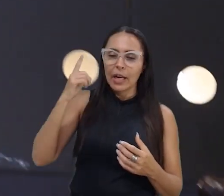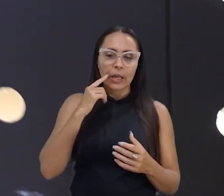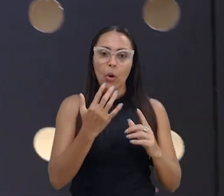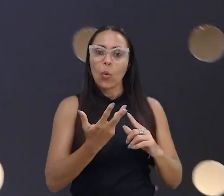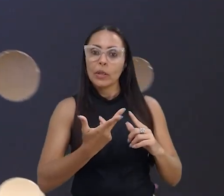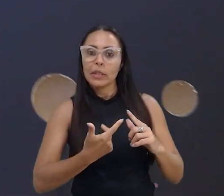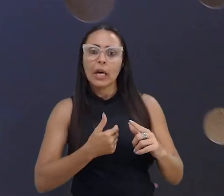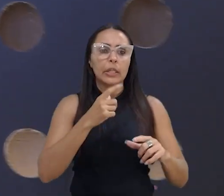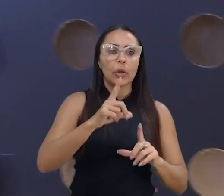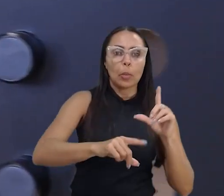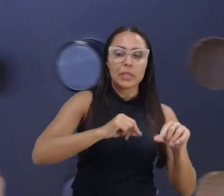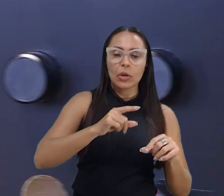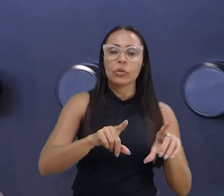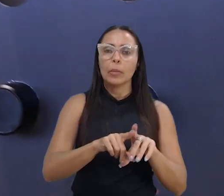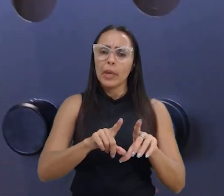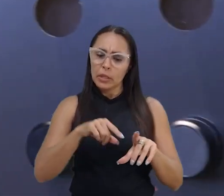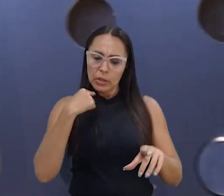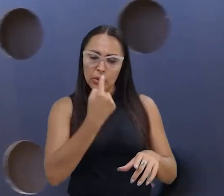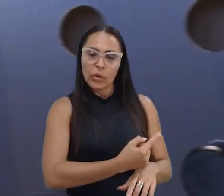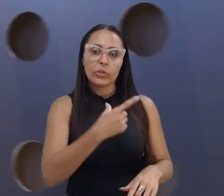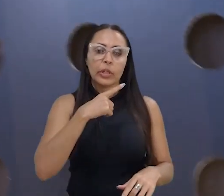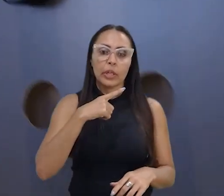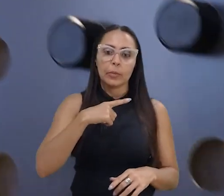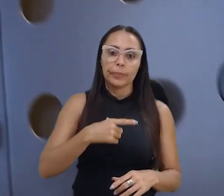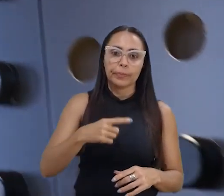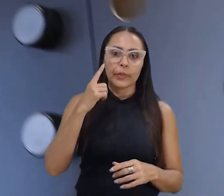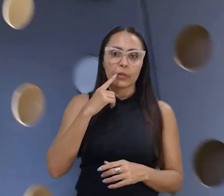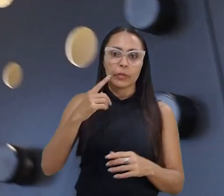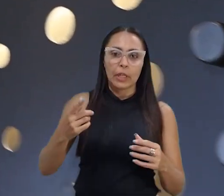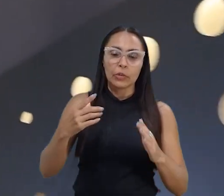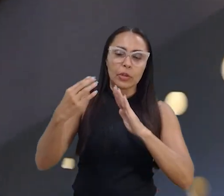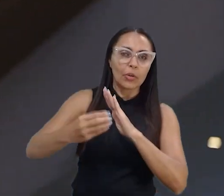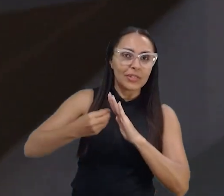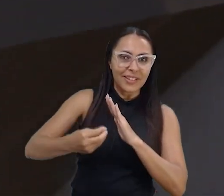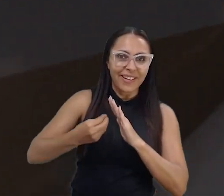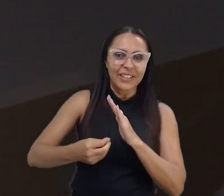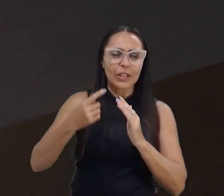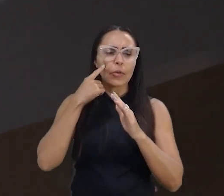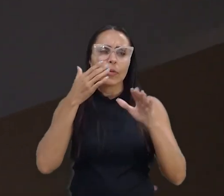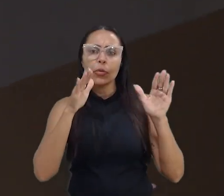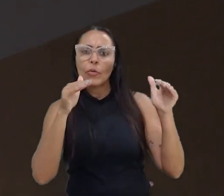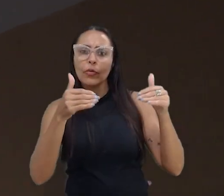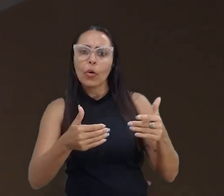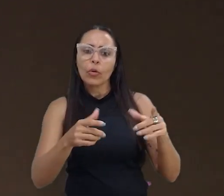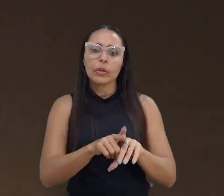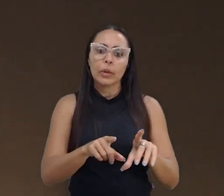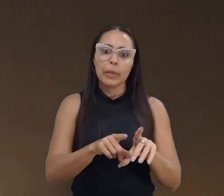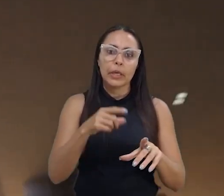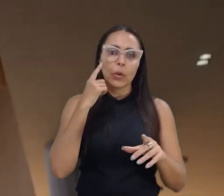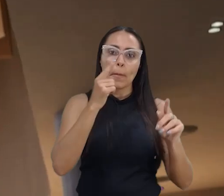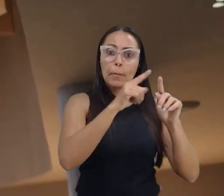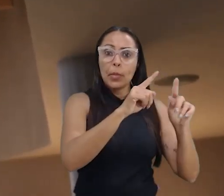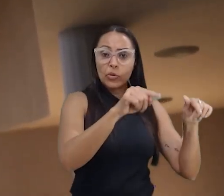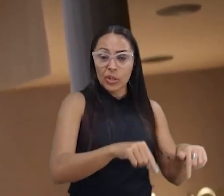quantidade de opções e de alcance que temos com o formato que damos aos interiores. sendo o foco maior nesta parte de tendências o